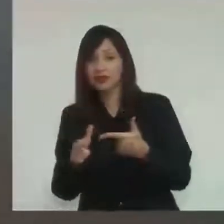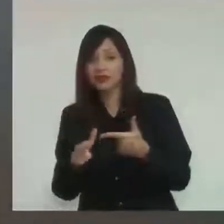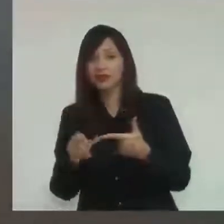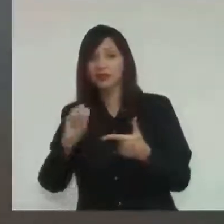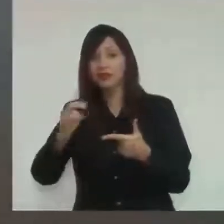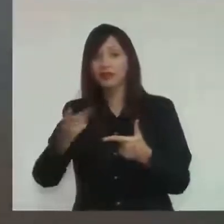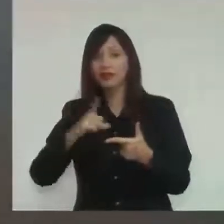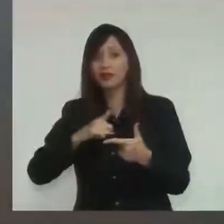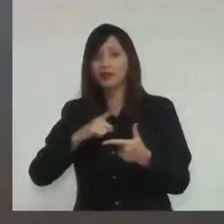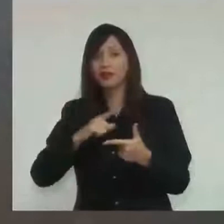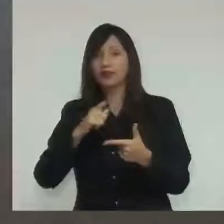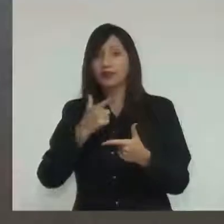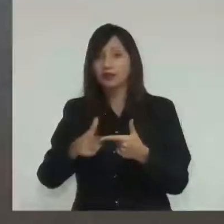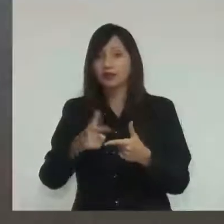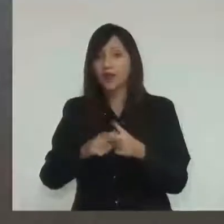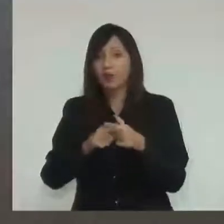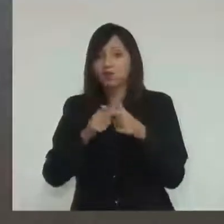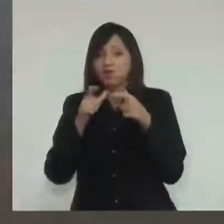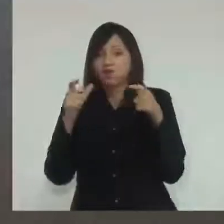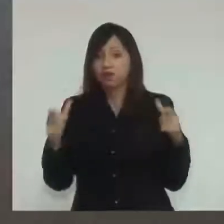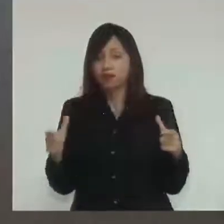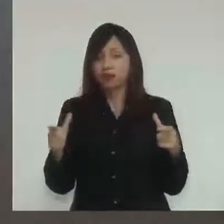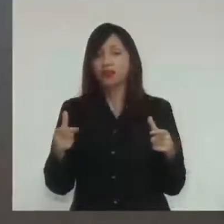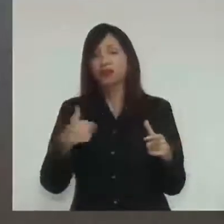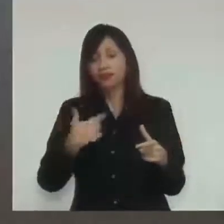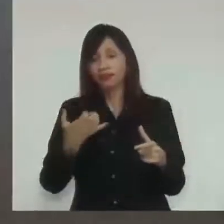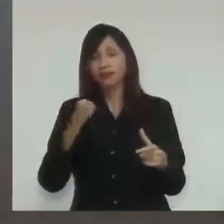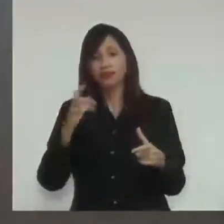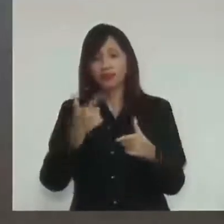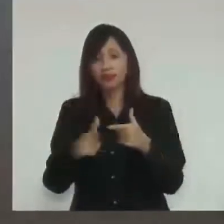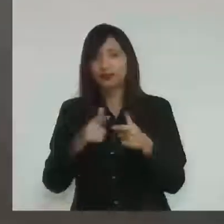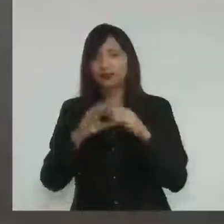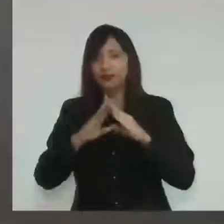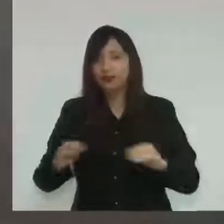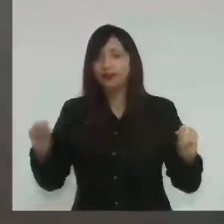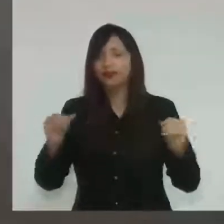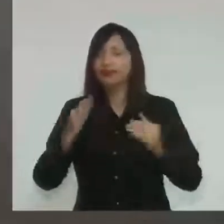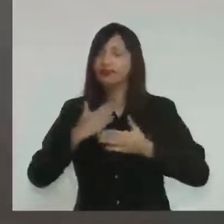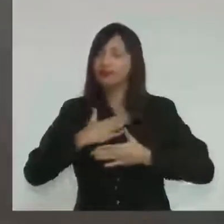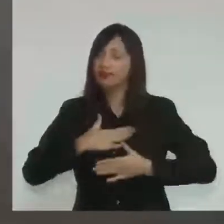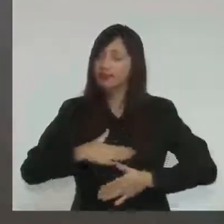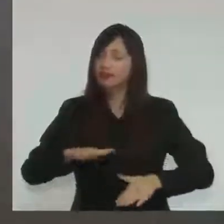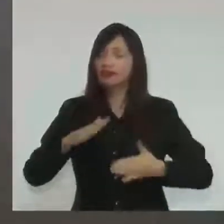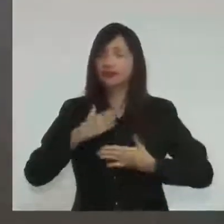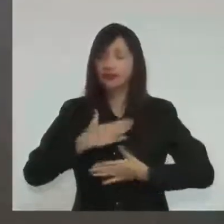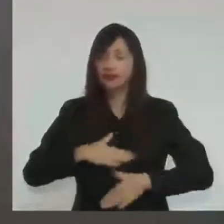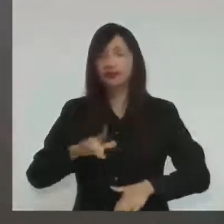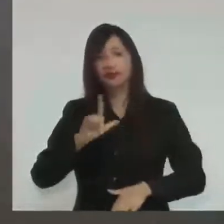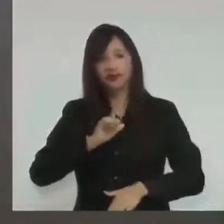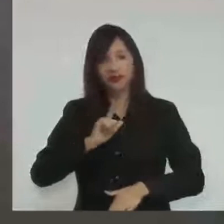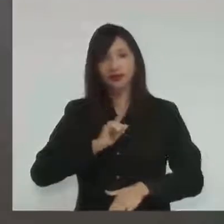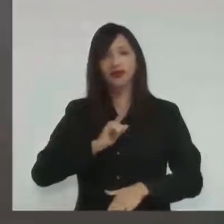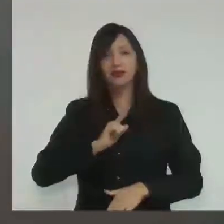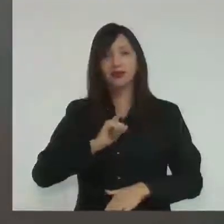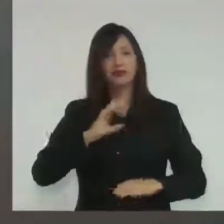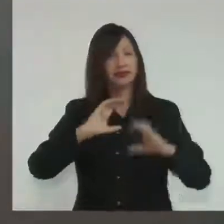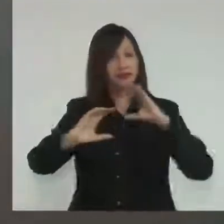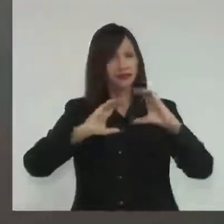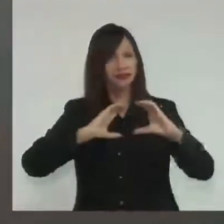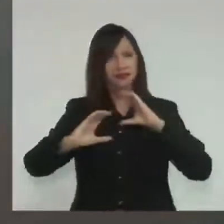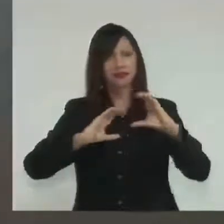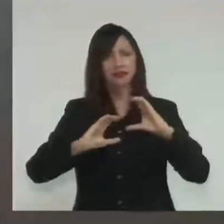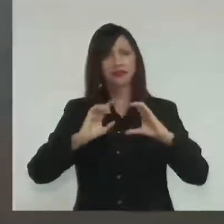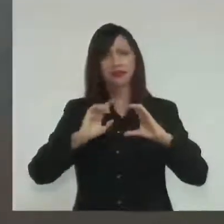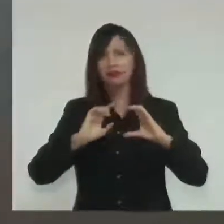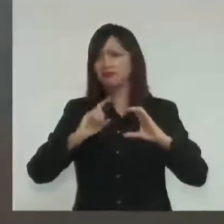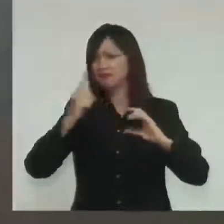jogar mais gasolina no debate? Eu quero resolver o problema com serenidade. Nós temos que ter uma comunicação não